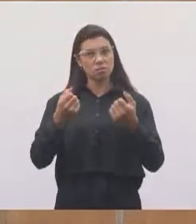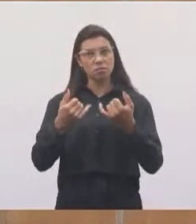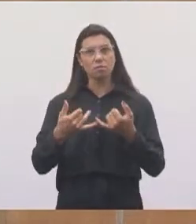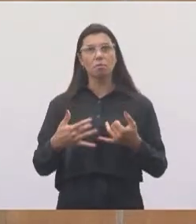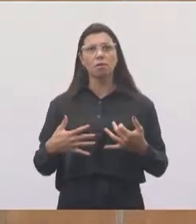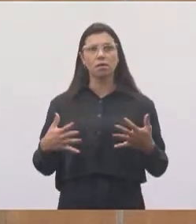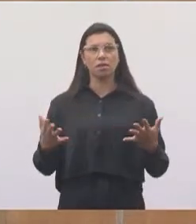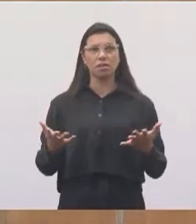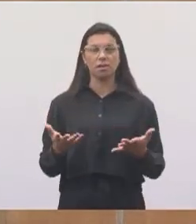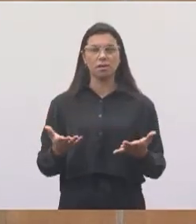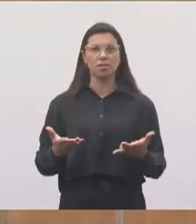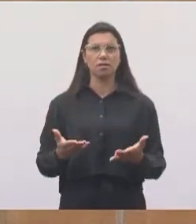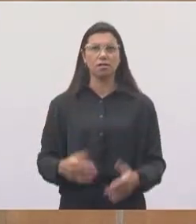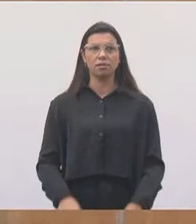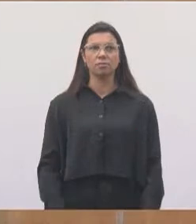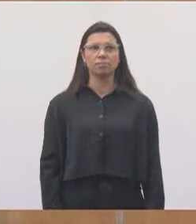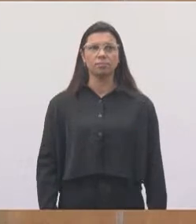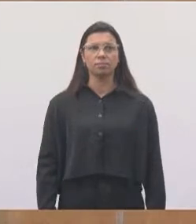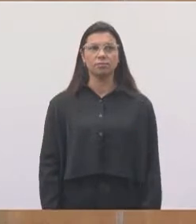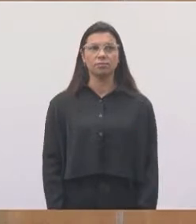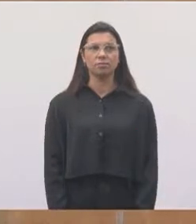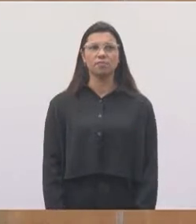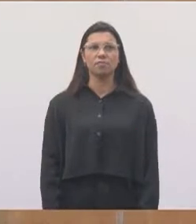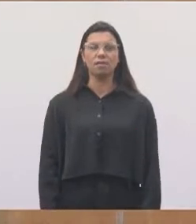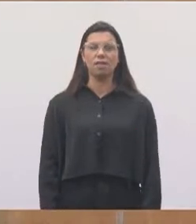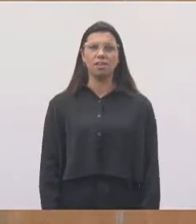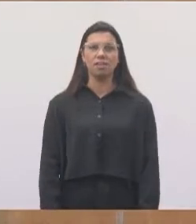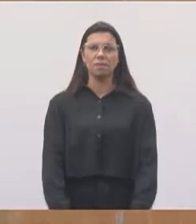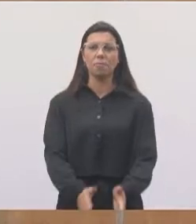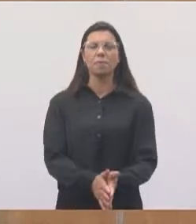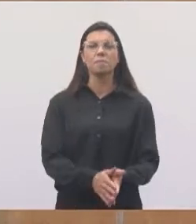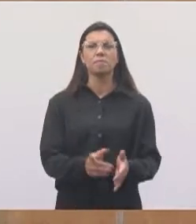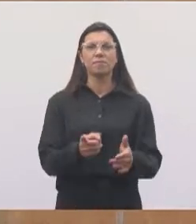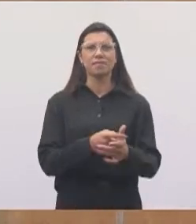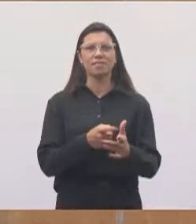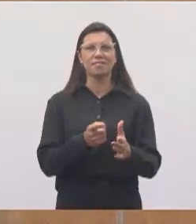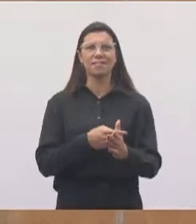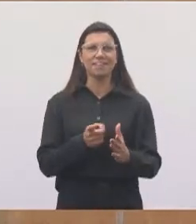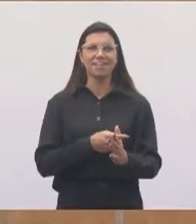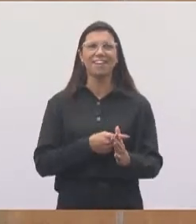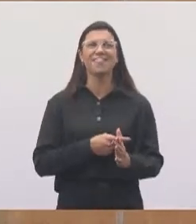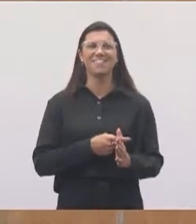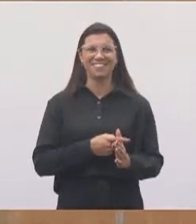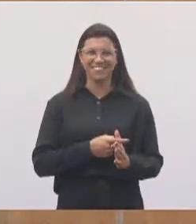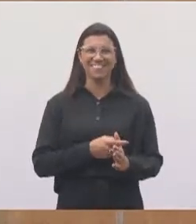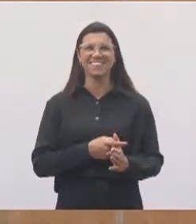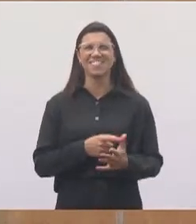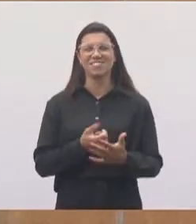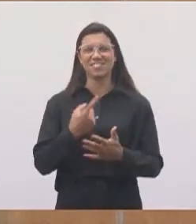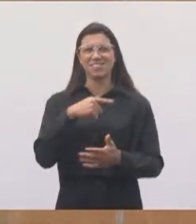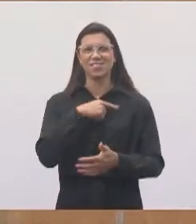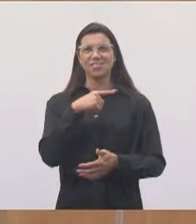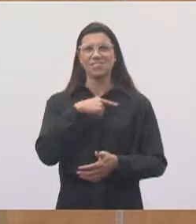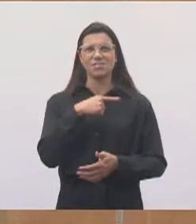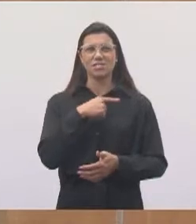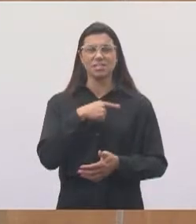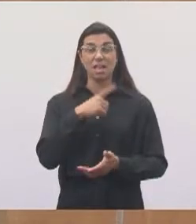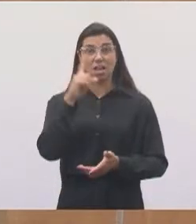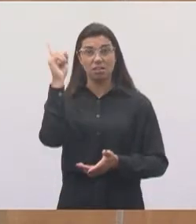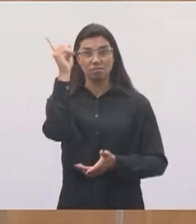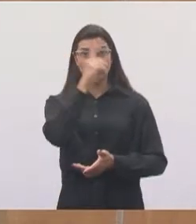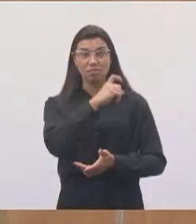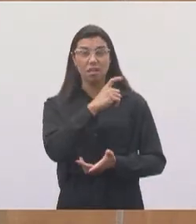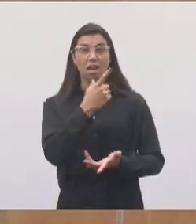explicações um pouquinho mais aprofundadas. Essa dívida que nós temos, esse déficit que nós